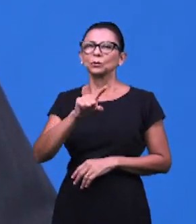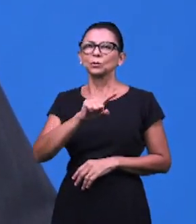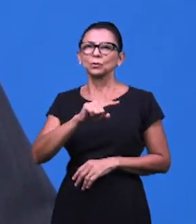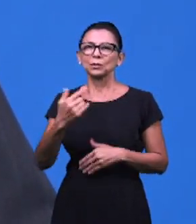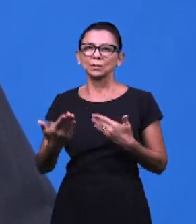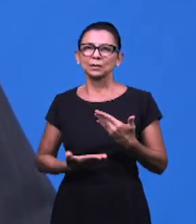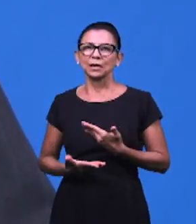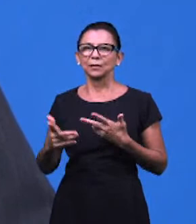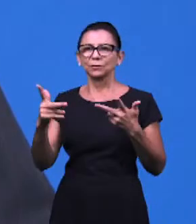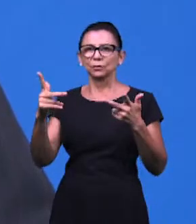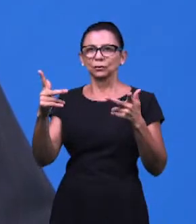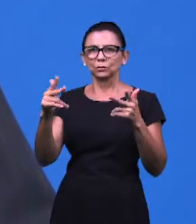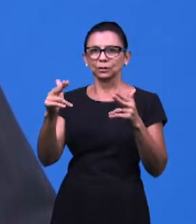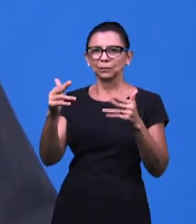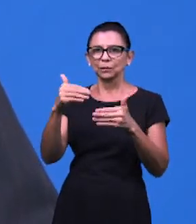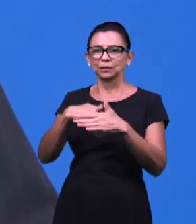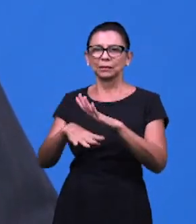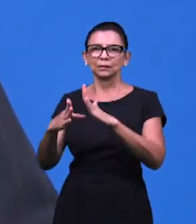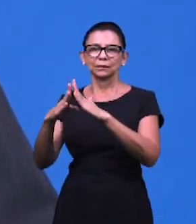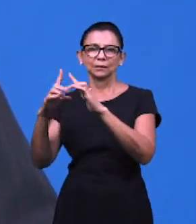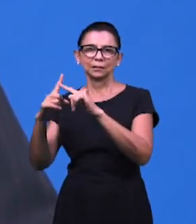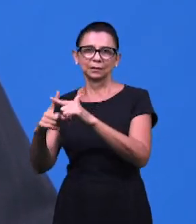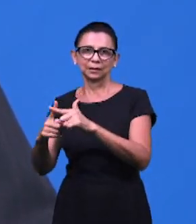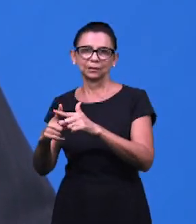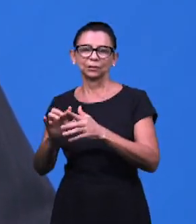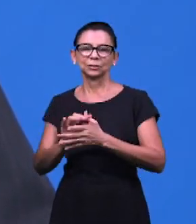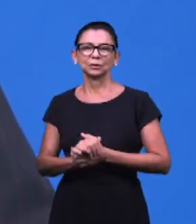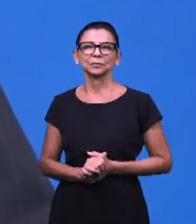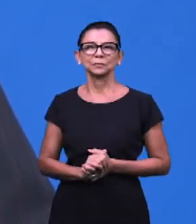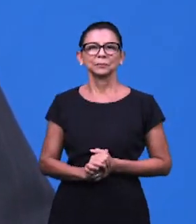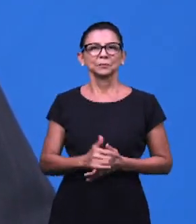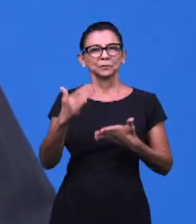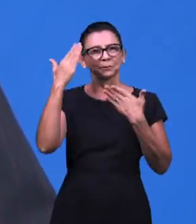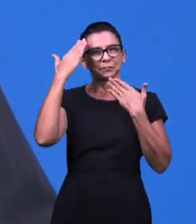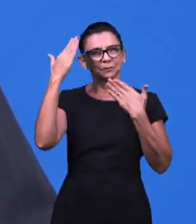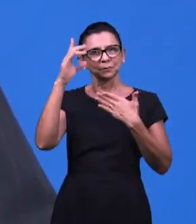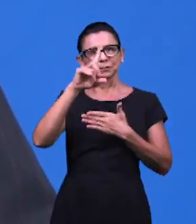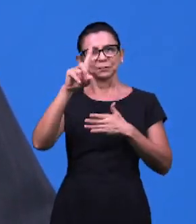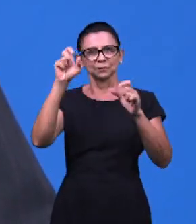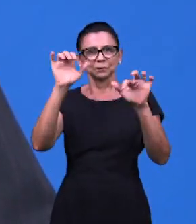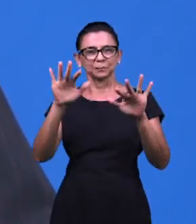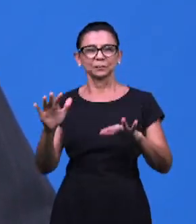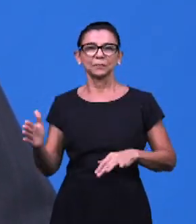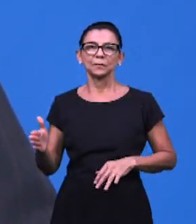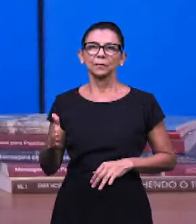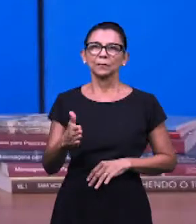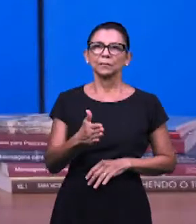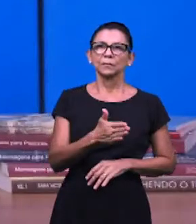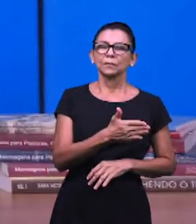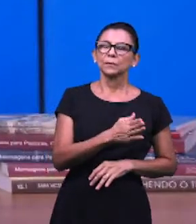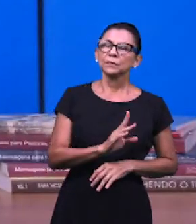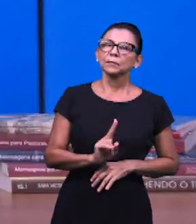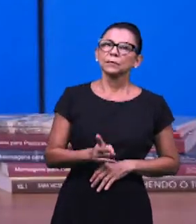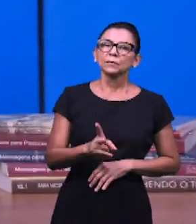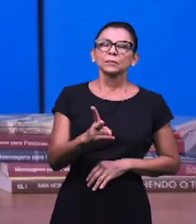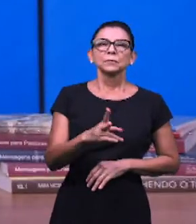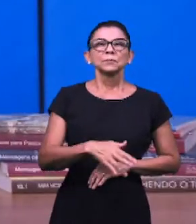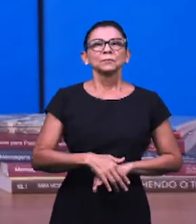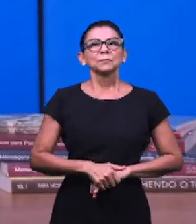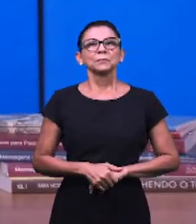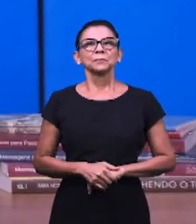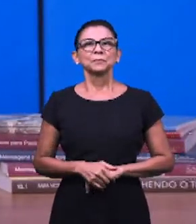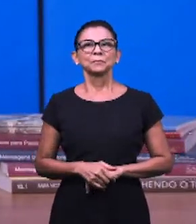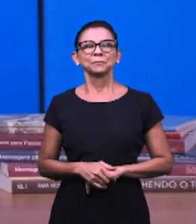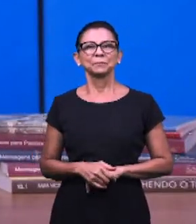lá da nossa igreja em Lima, no Peru. Obrigado, irmã, que Deus abençoe. Glória a Jesus. Agora, continuando, então, vamos